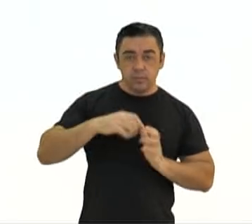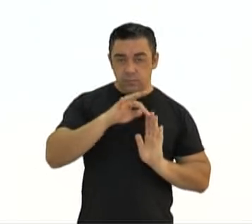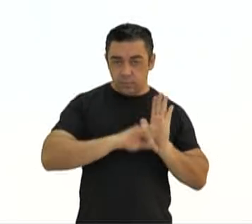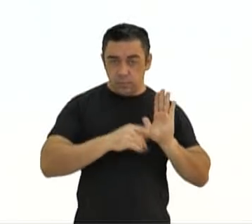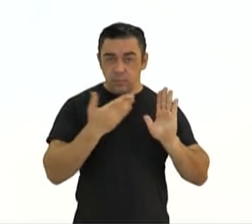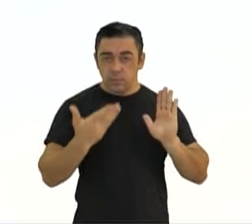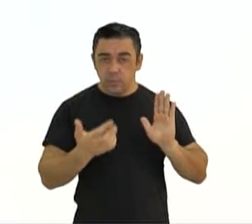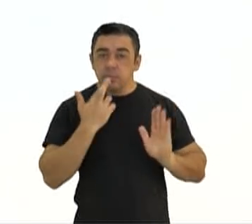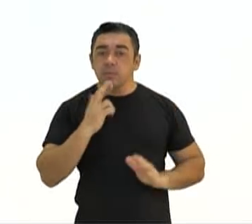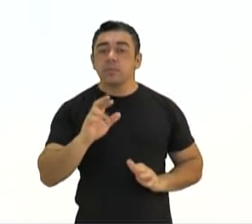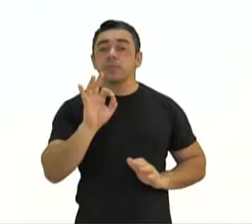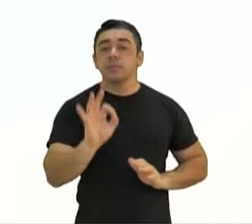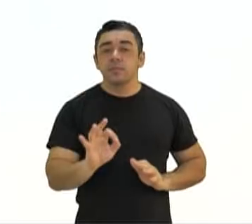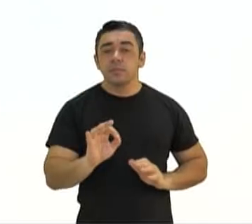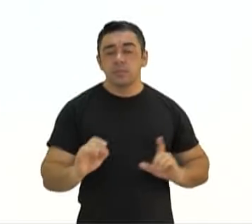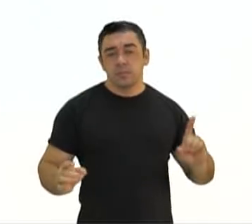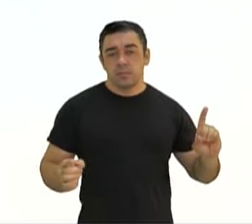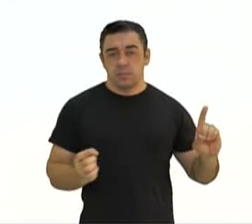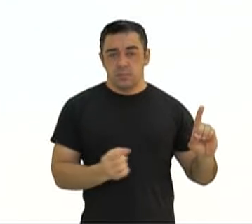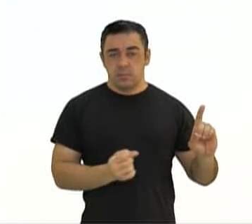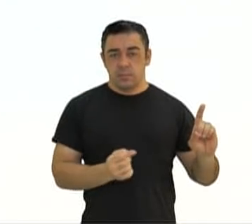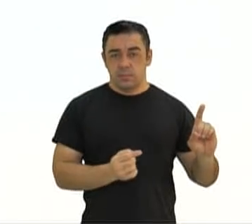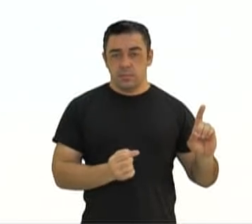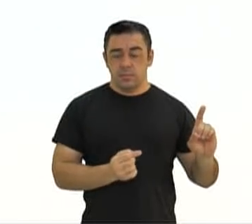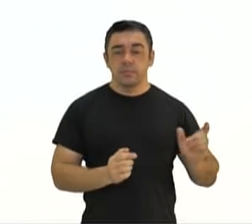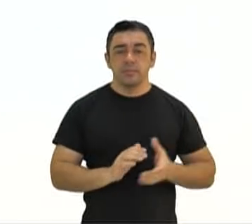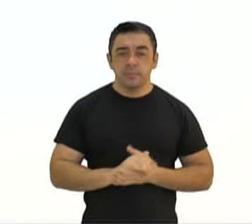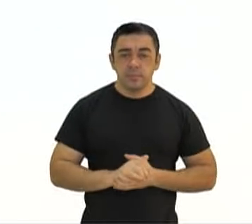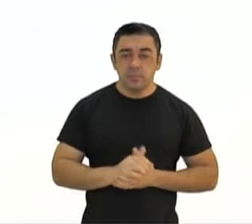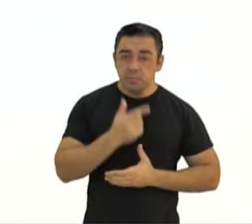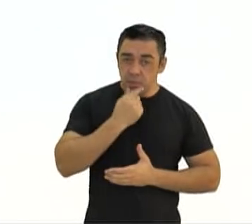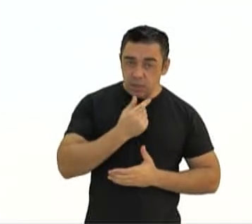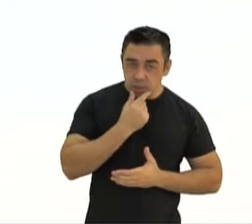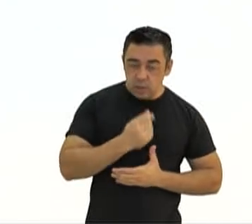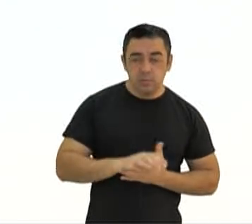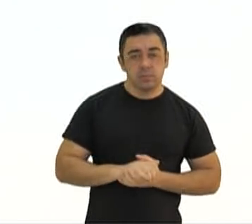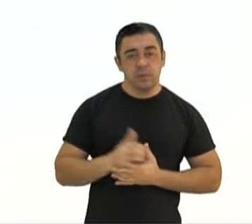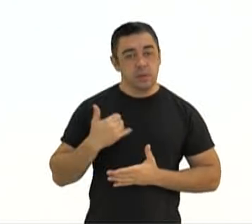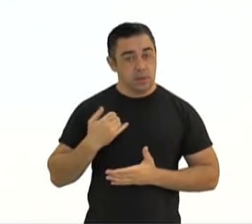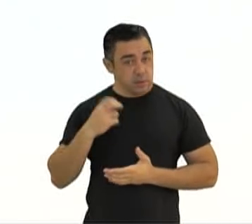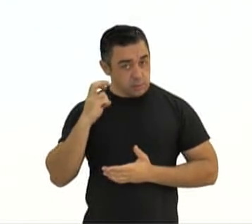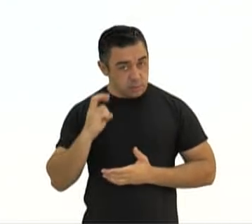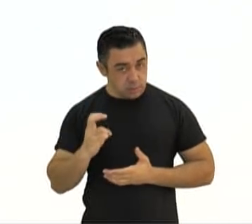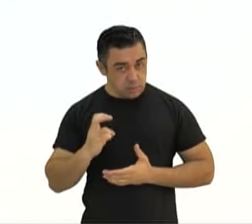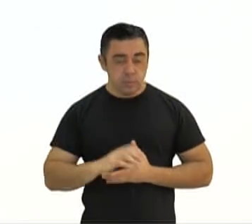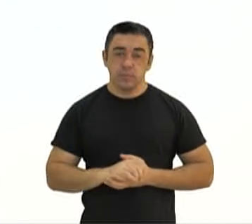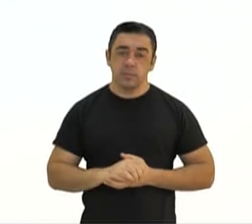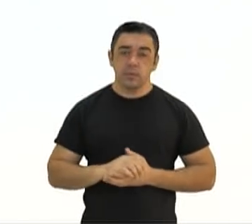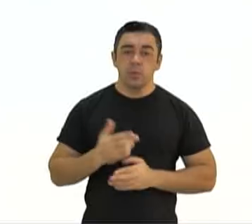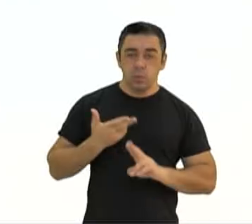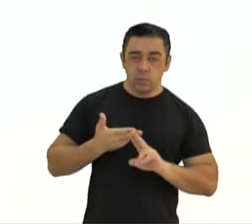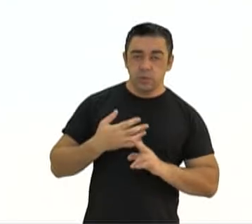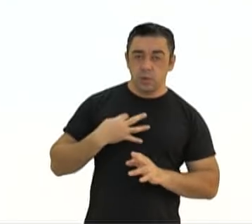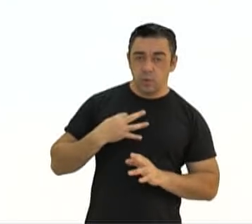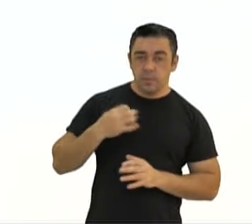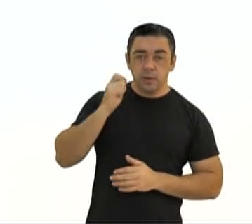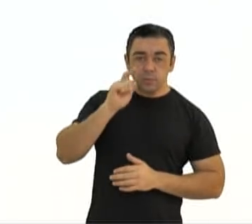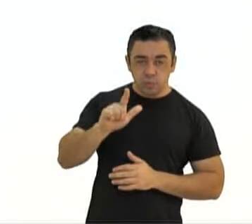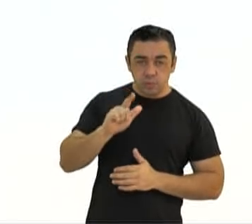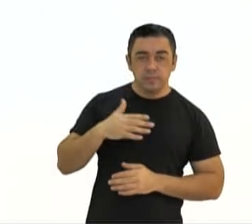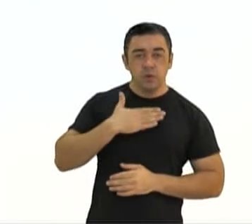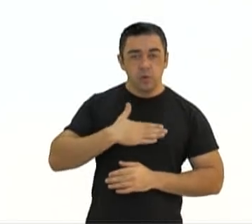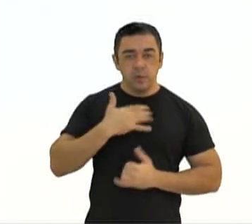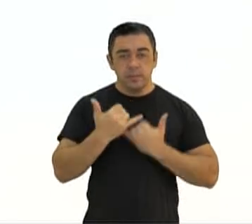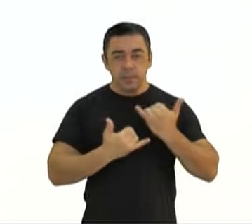texto e a resposta correta é letra D. Ele é um menino de 5 anos, usa azul, gosta de